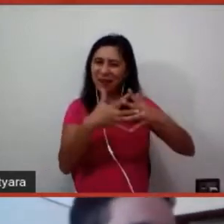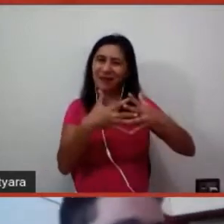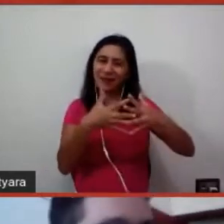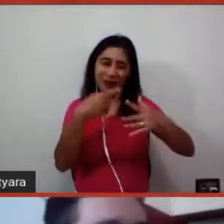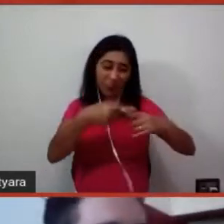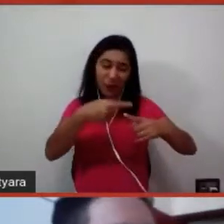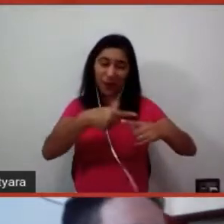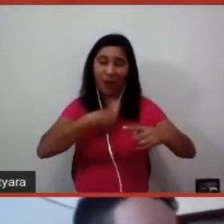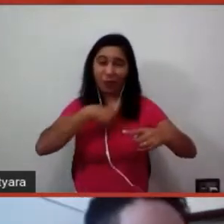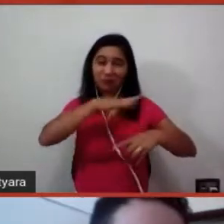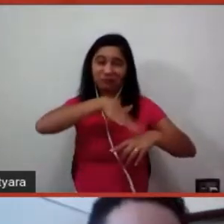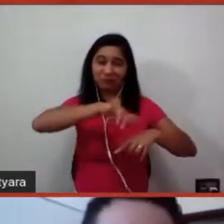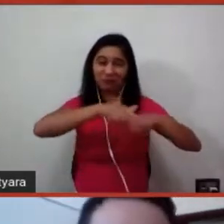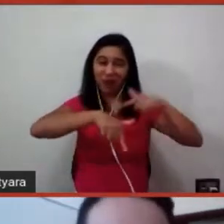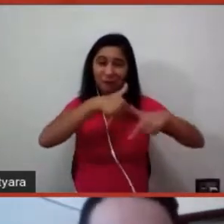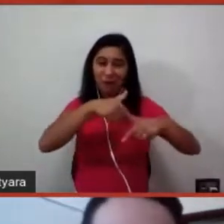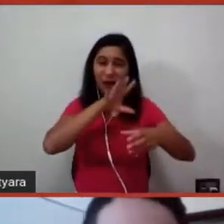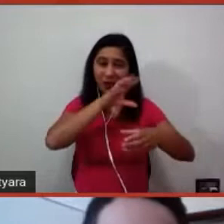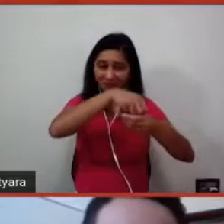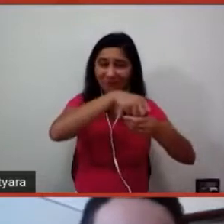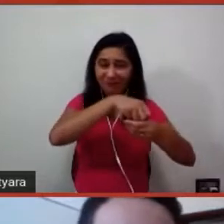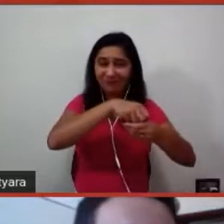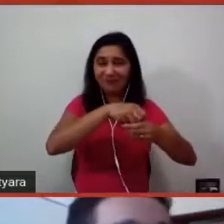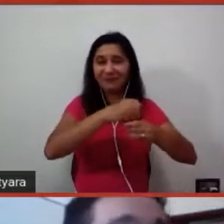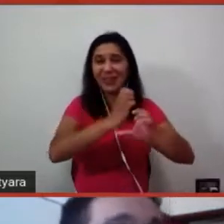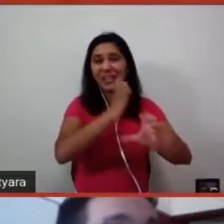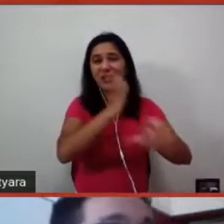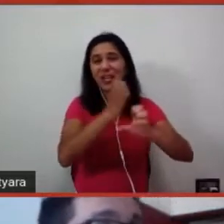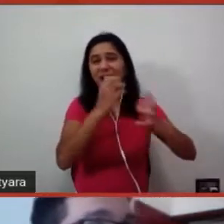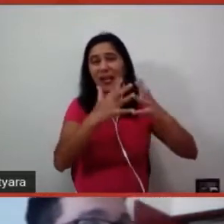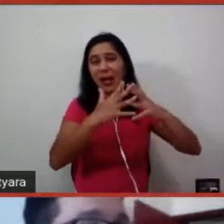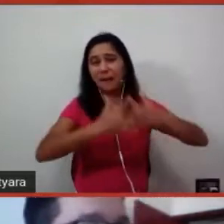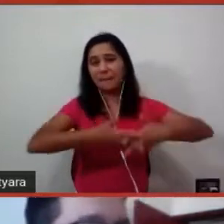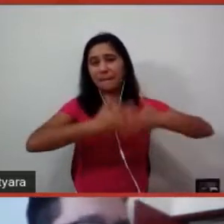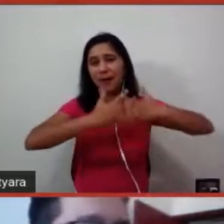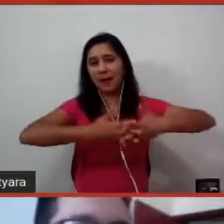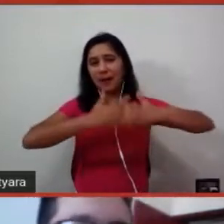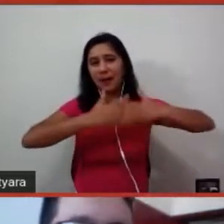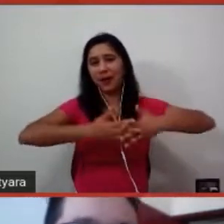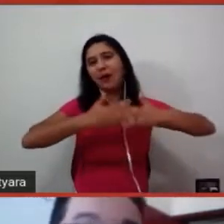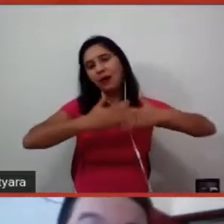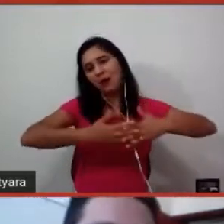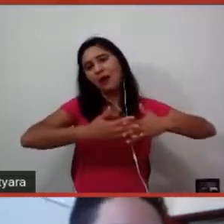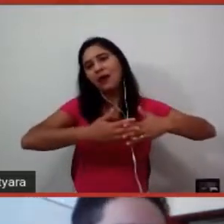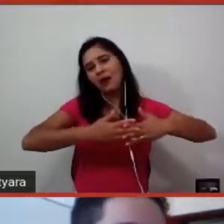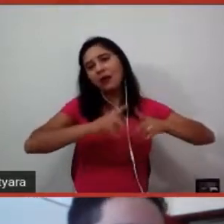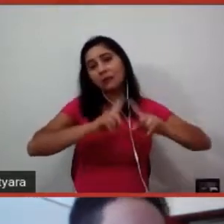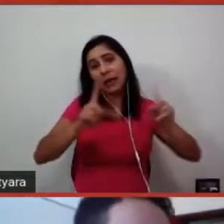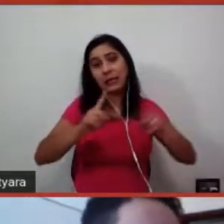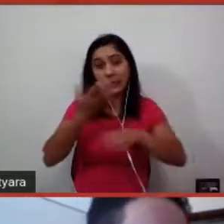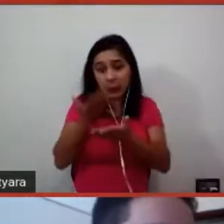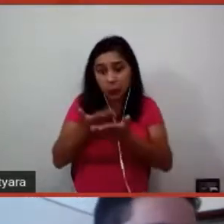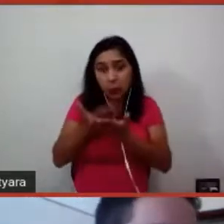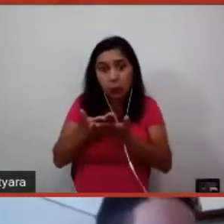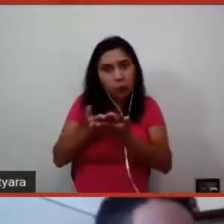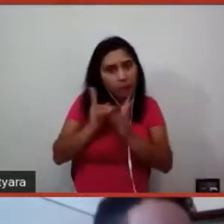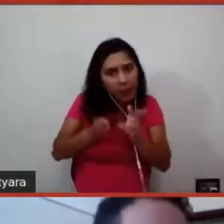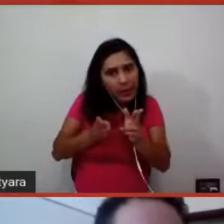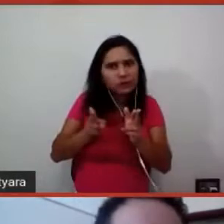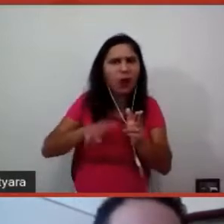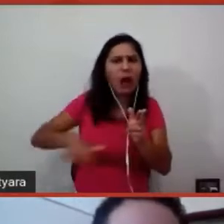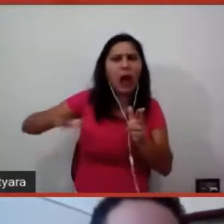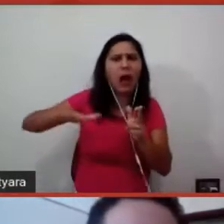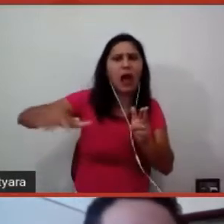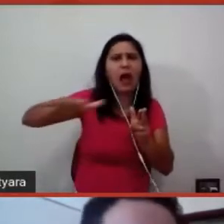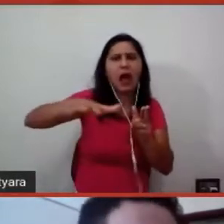conhecimento, embora esse tipo de estudo exista para diferentes áreas também, né, várias